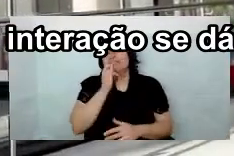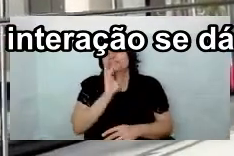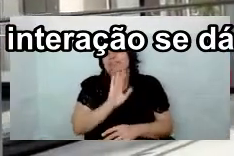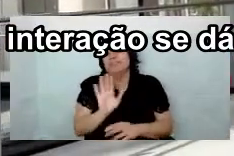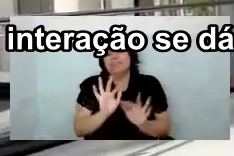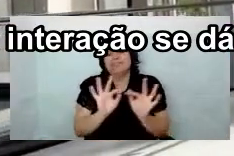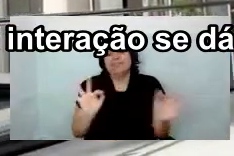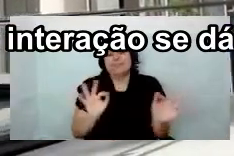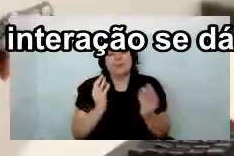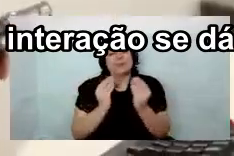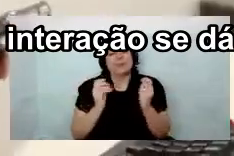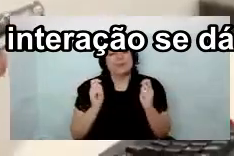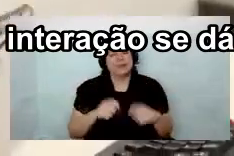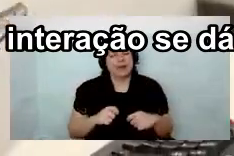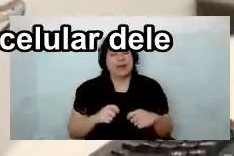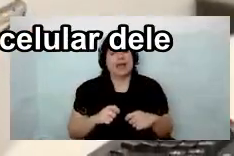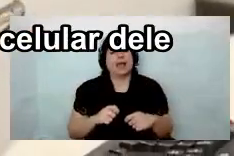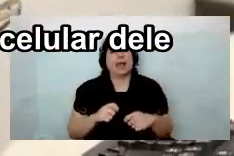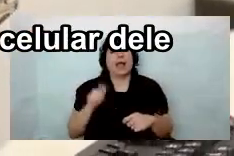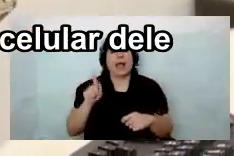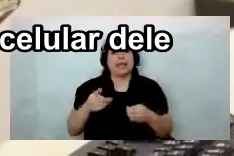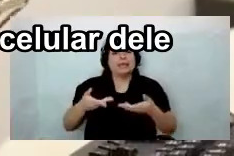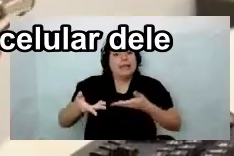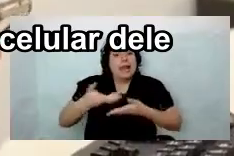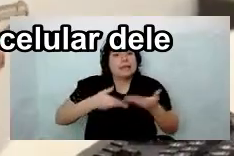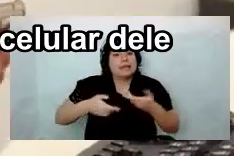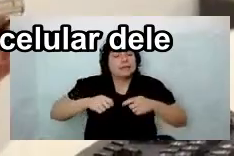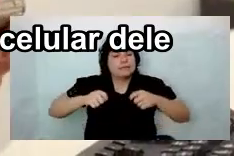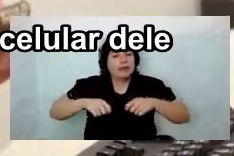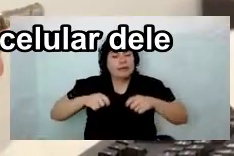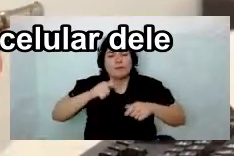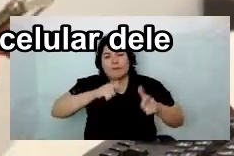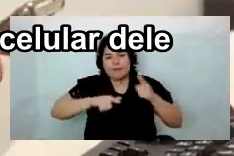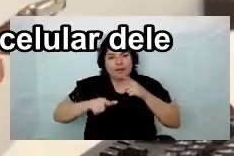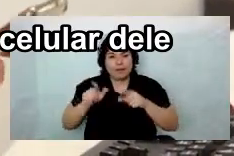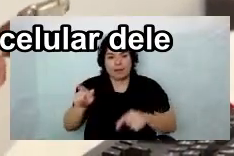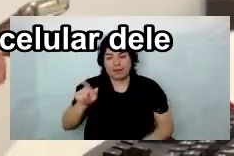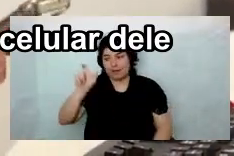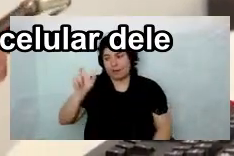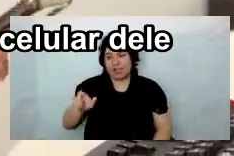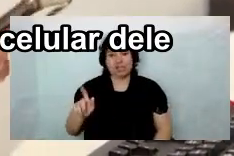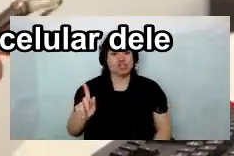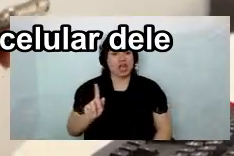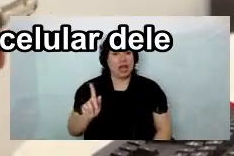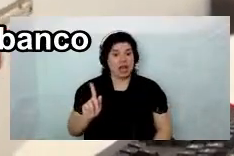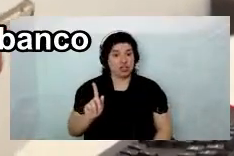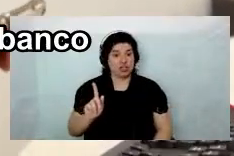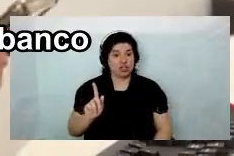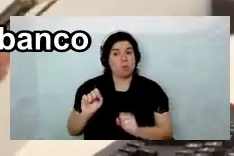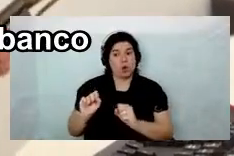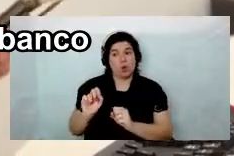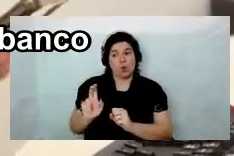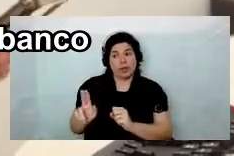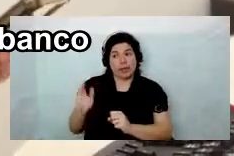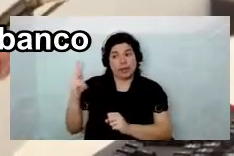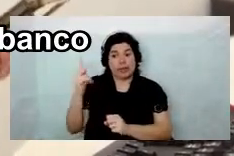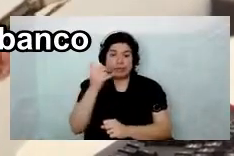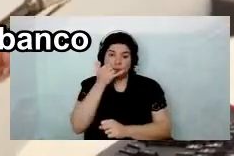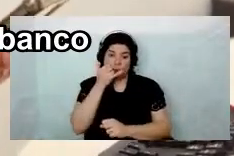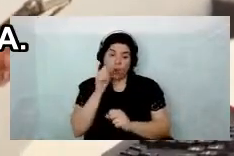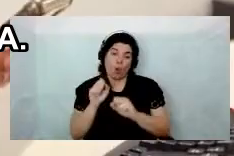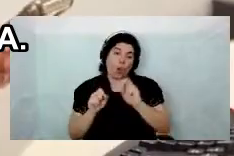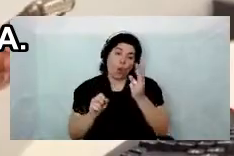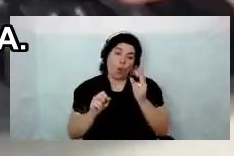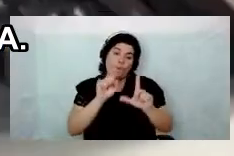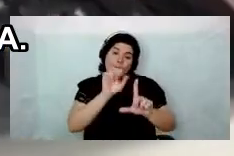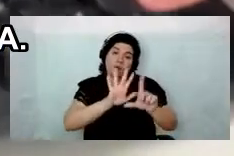como essa interação se dá, pelo gerente, ele utilizando ou o celular dele ou a plataforma interna do